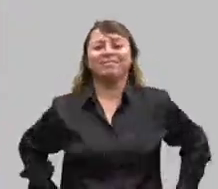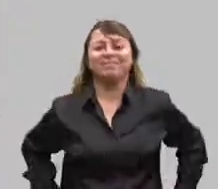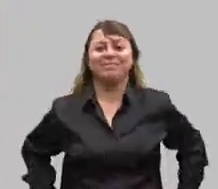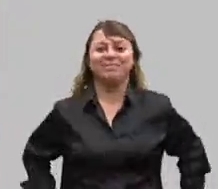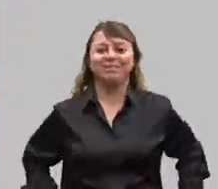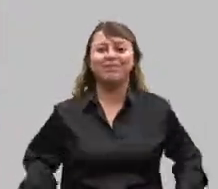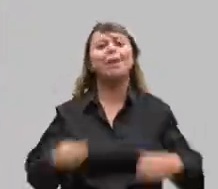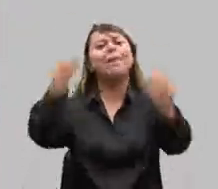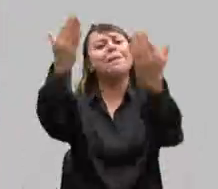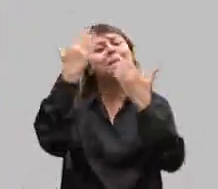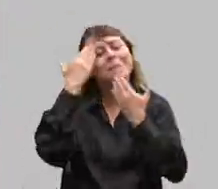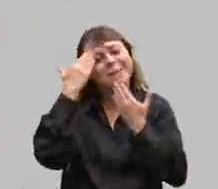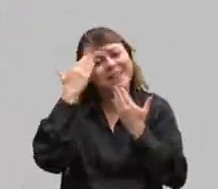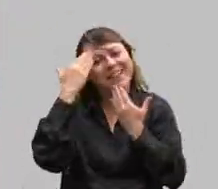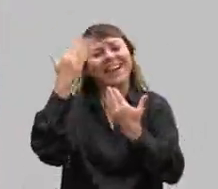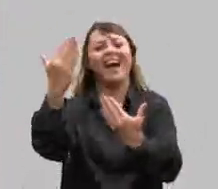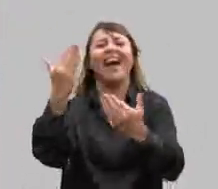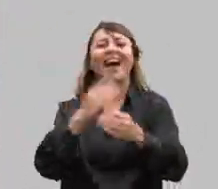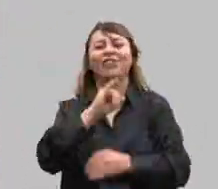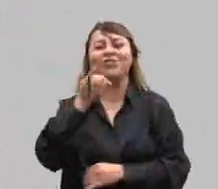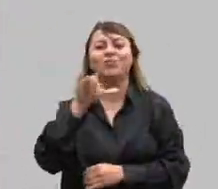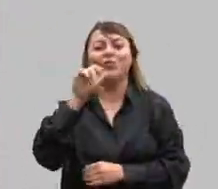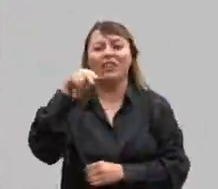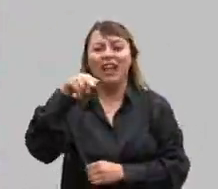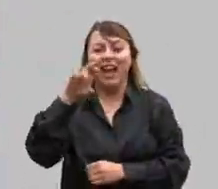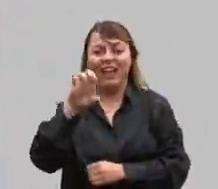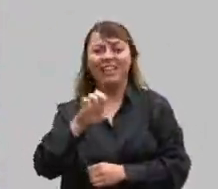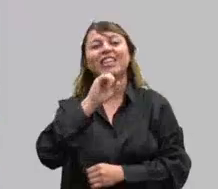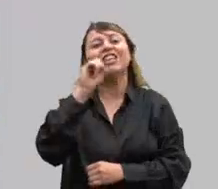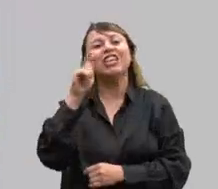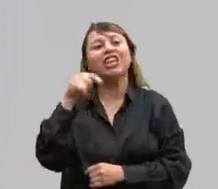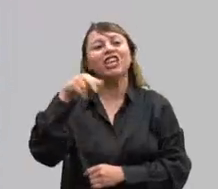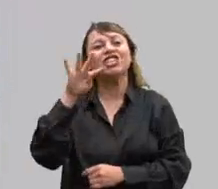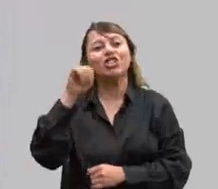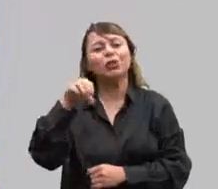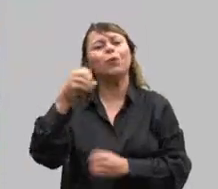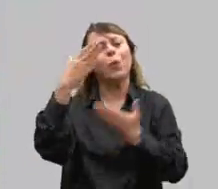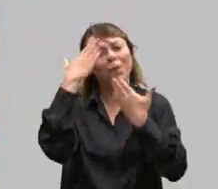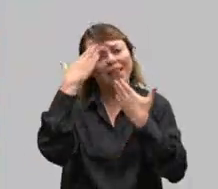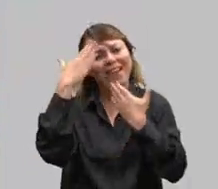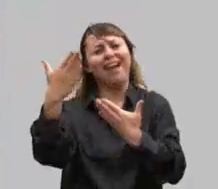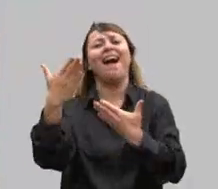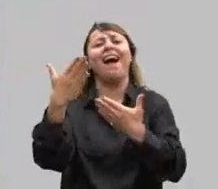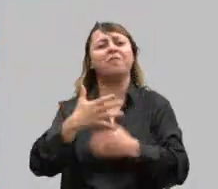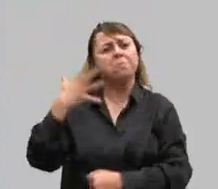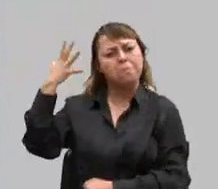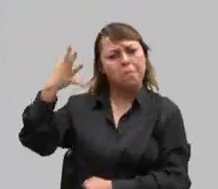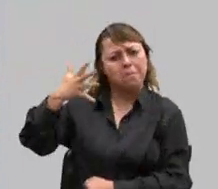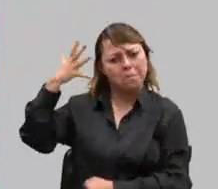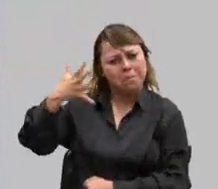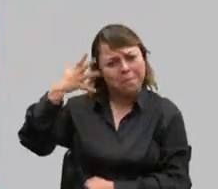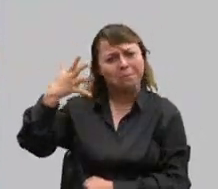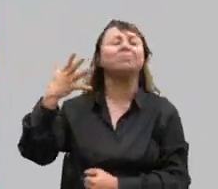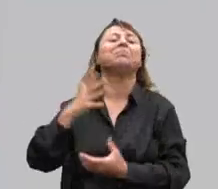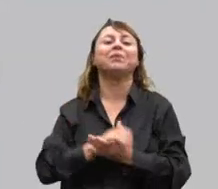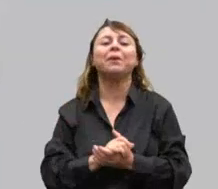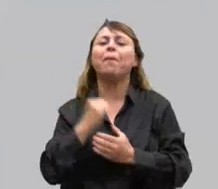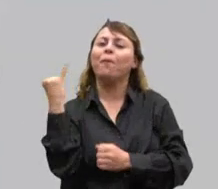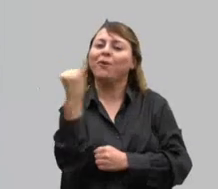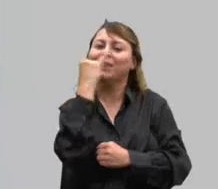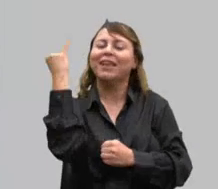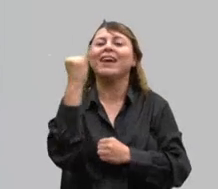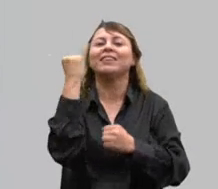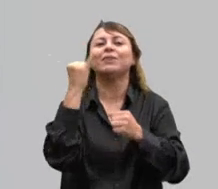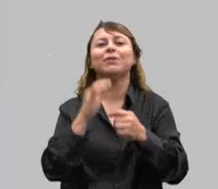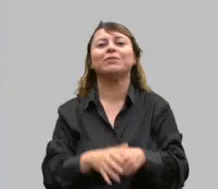Obrigado Juliane Quintino Parabéns pela fala muito importante o seu trabalho e através